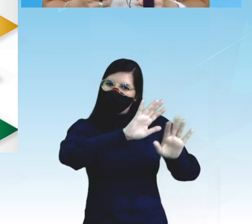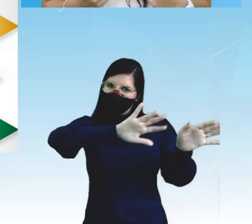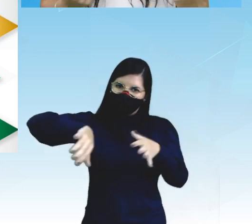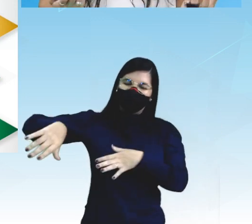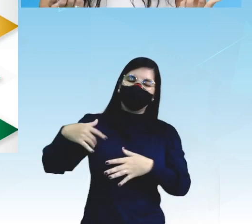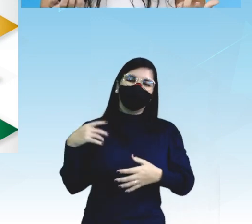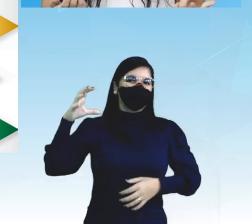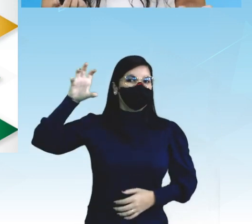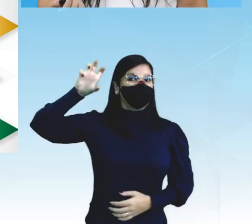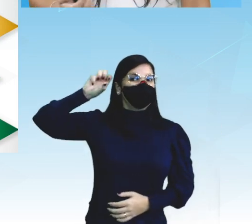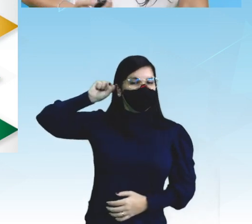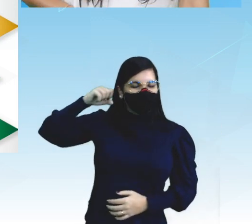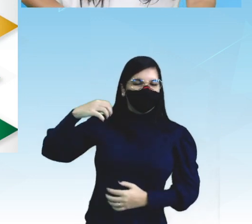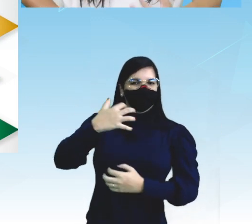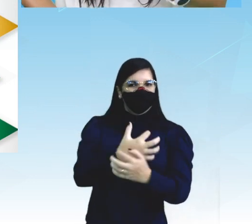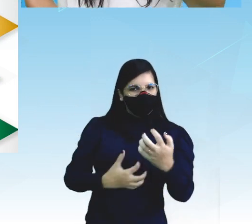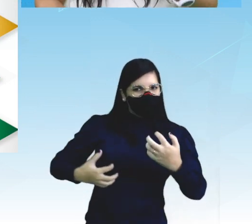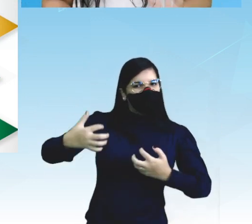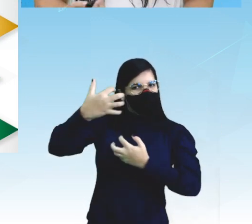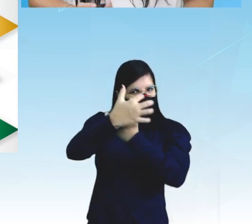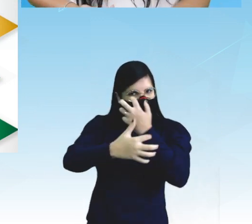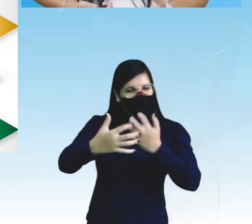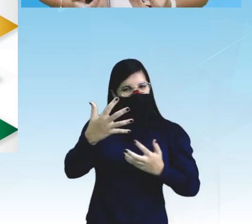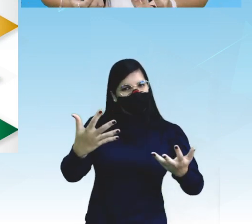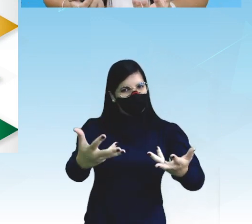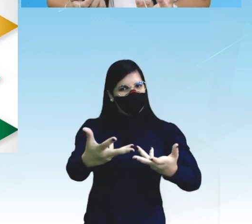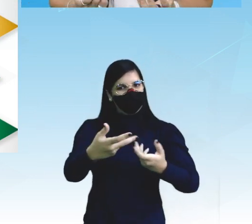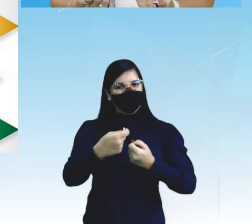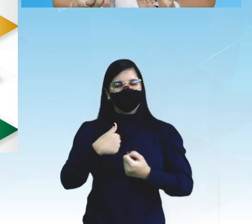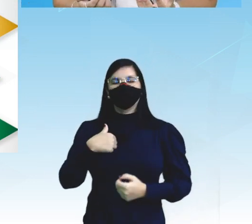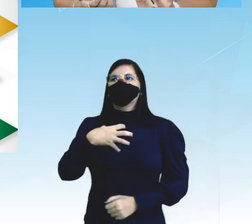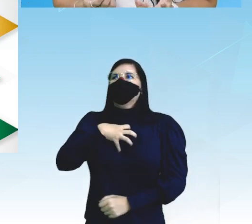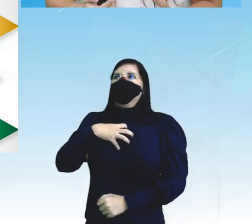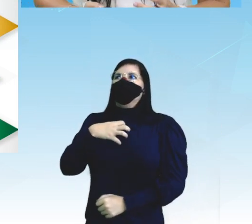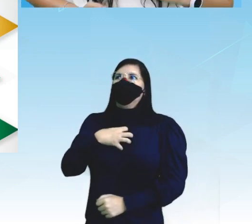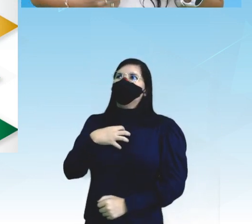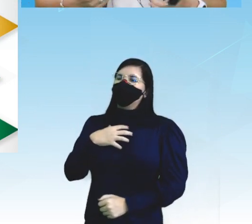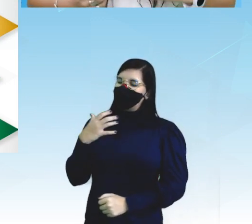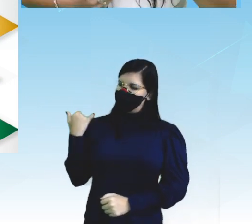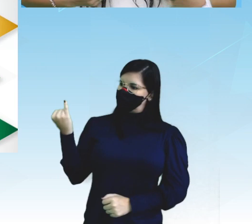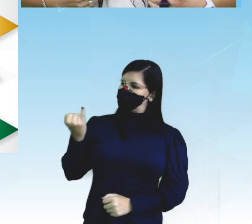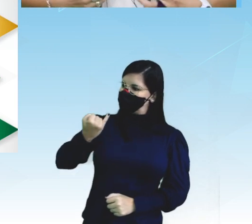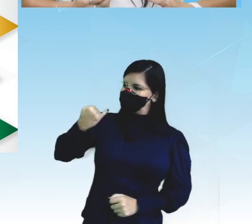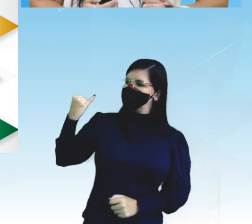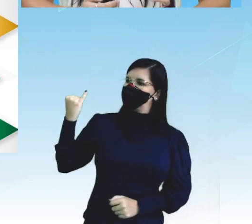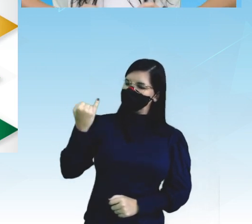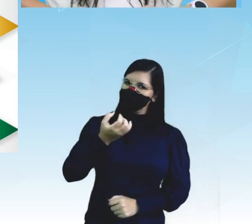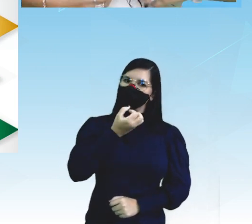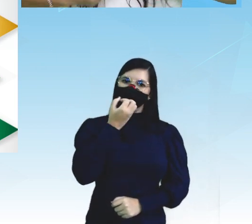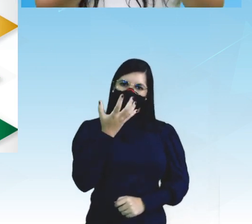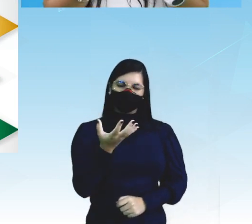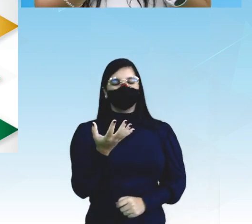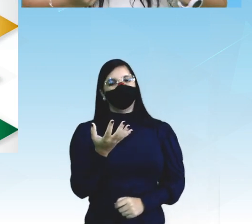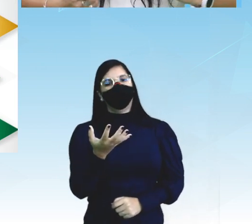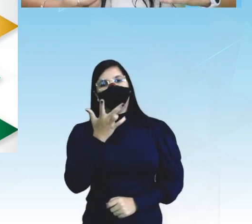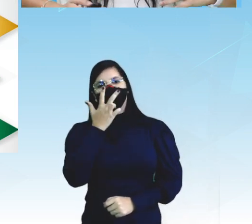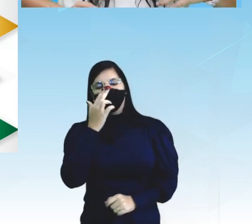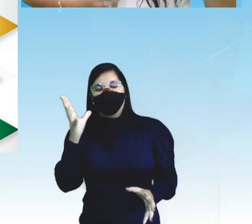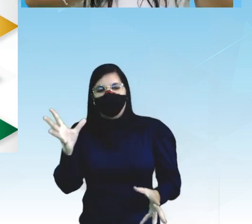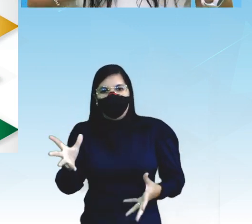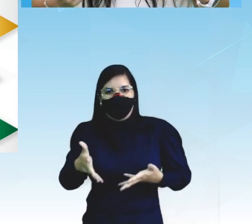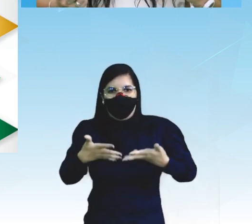tocar, que era maravilhoso. Então, a partir desse momento, ele começou a se sentir importante. Né? Então, assim, foi como assim,